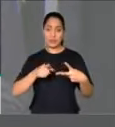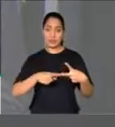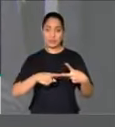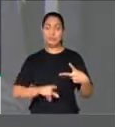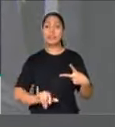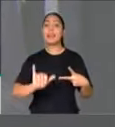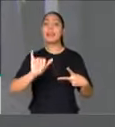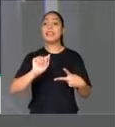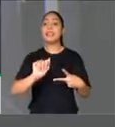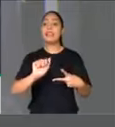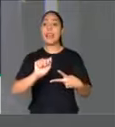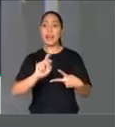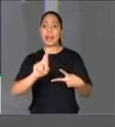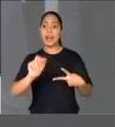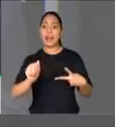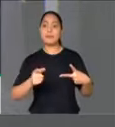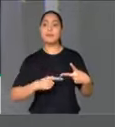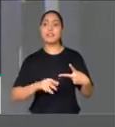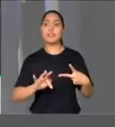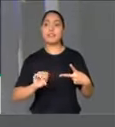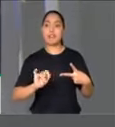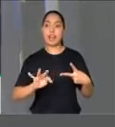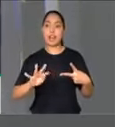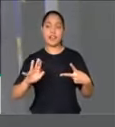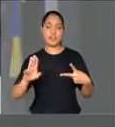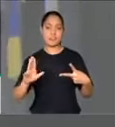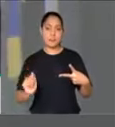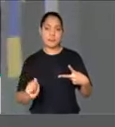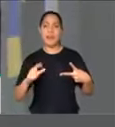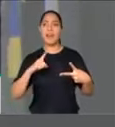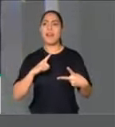Yara Bernardi e Fátima Cleide, e